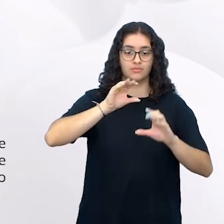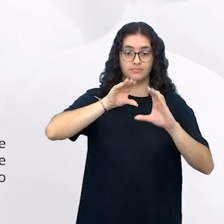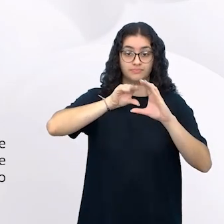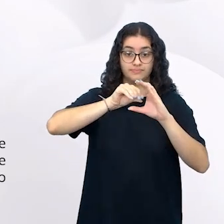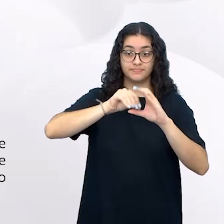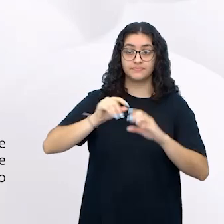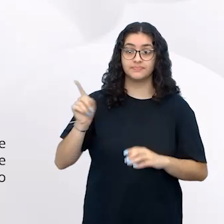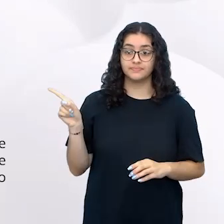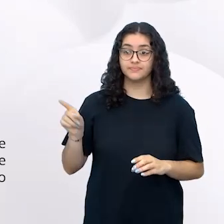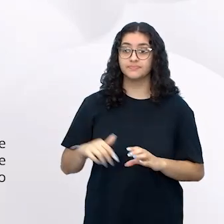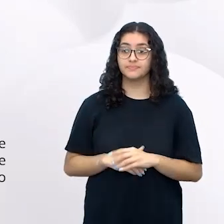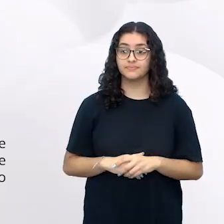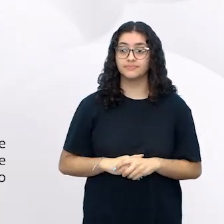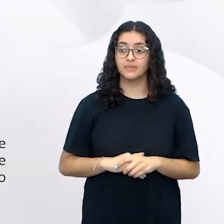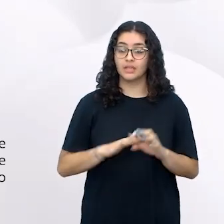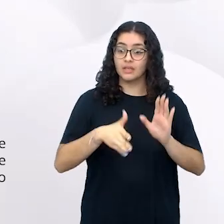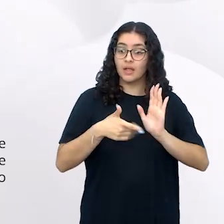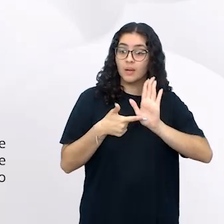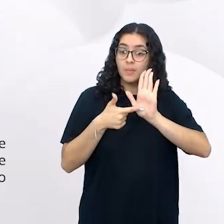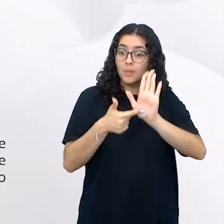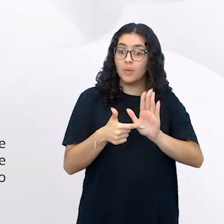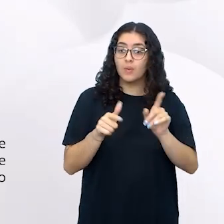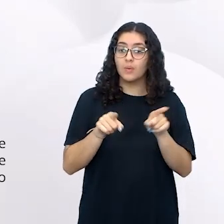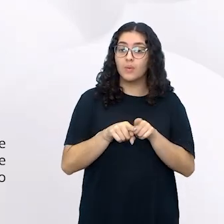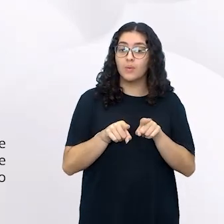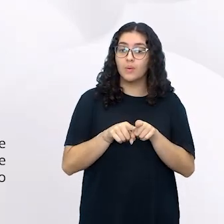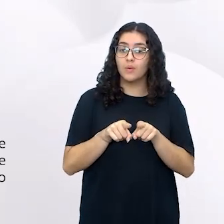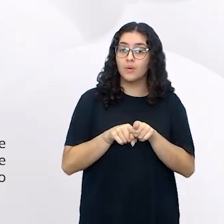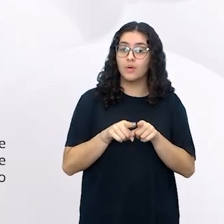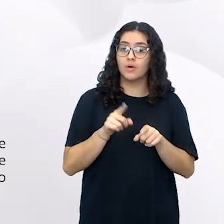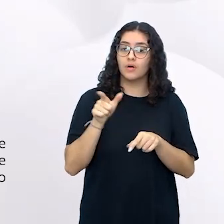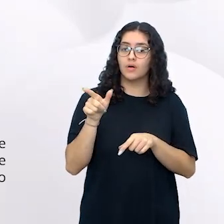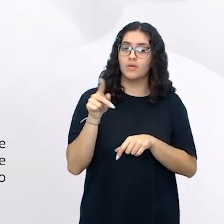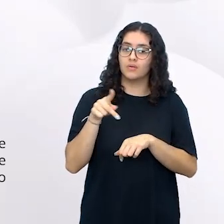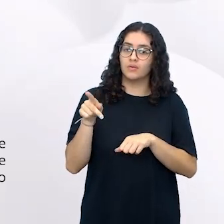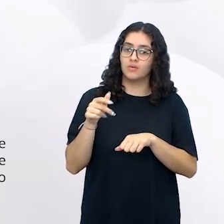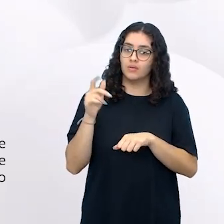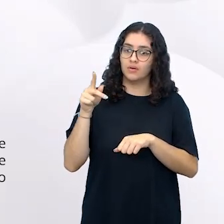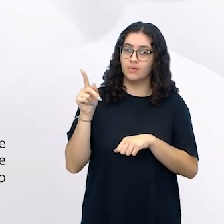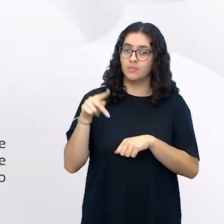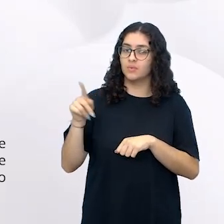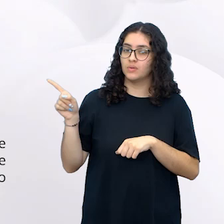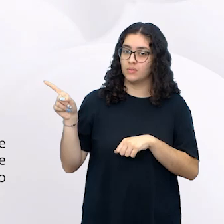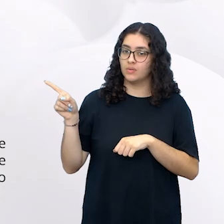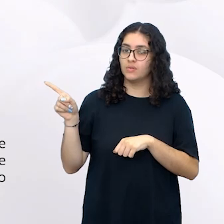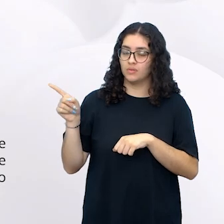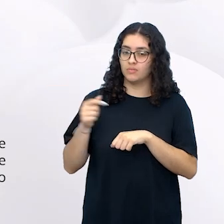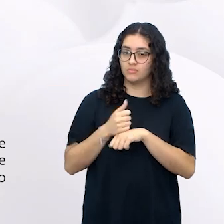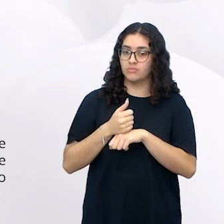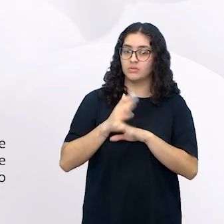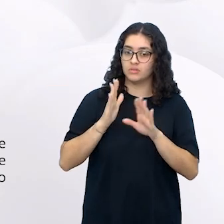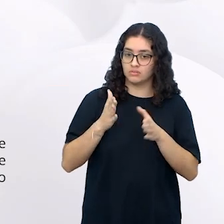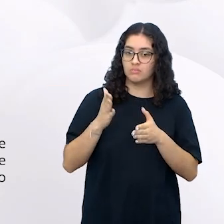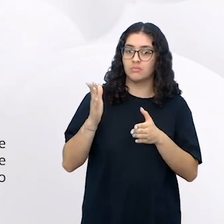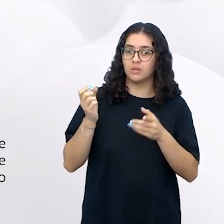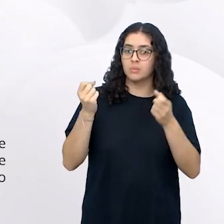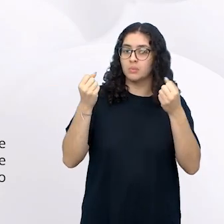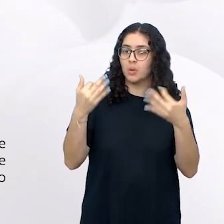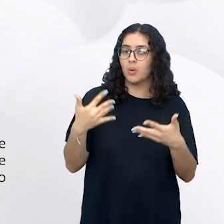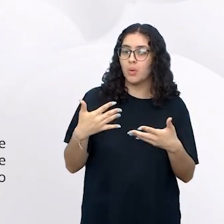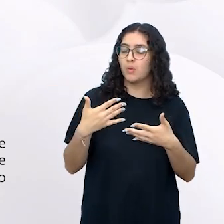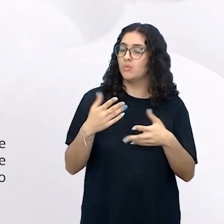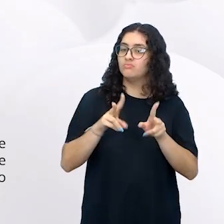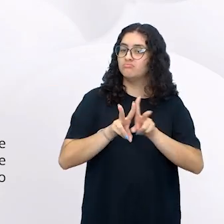Codes. A gente mostrou também o especialista, o professor doutor Edson Granzoli, que falou um